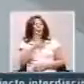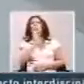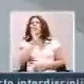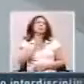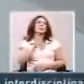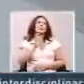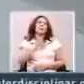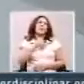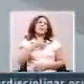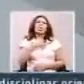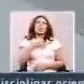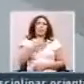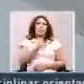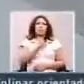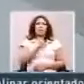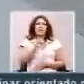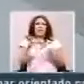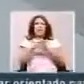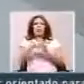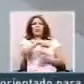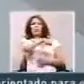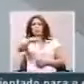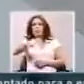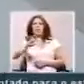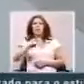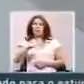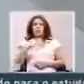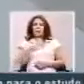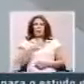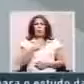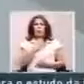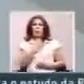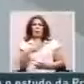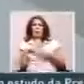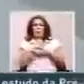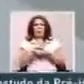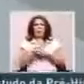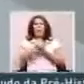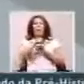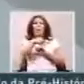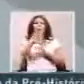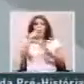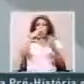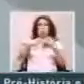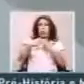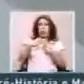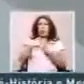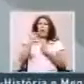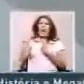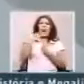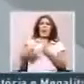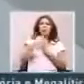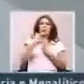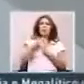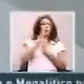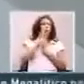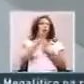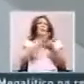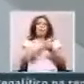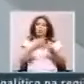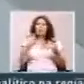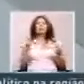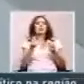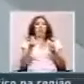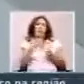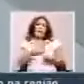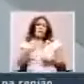grande de fazer parte de um grupo que leva a que a maioria dos jovens não saiba dizer não. Eu acho que para muitos jovens é quase que um desejo grande, não é? Quer dizer,